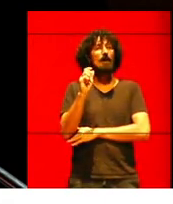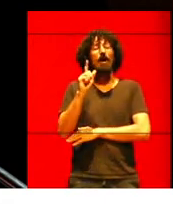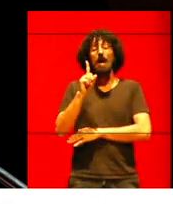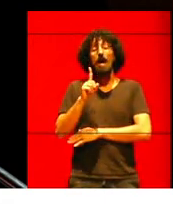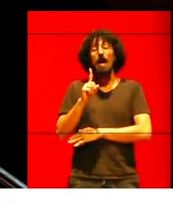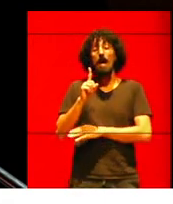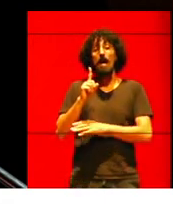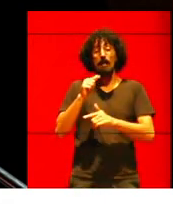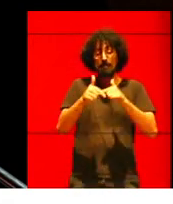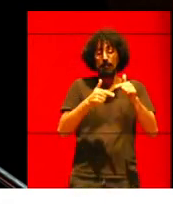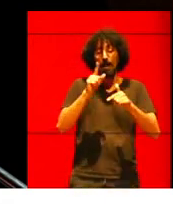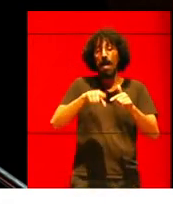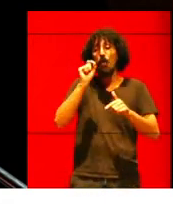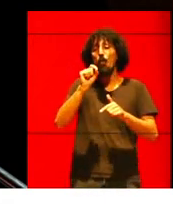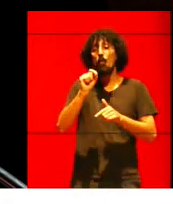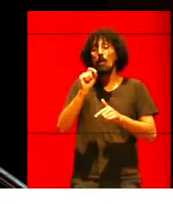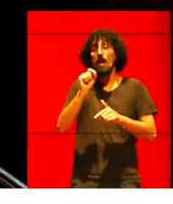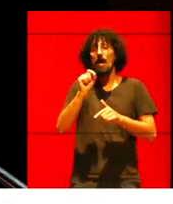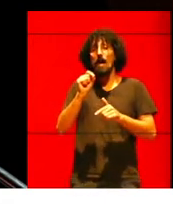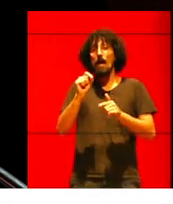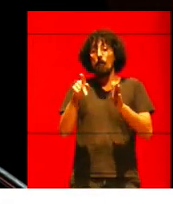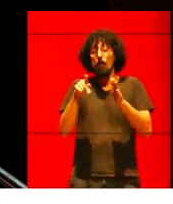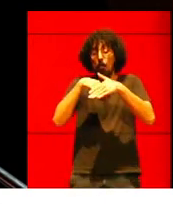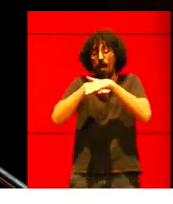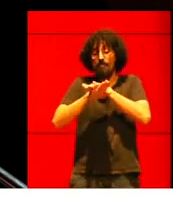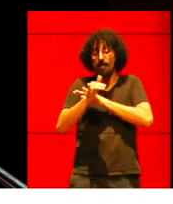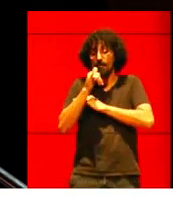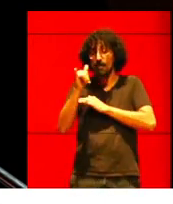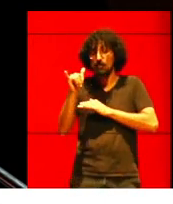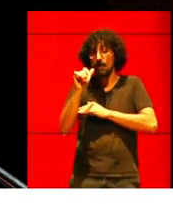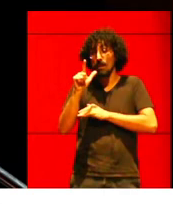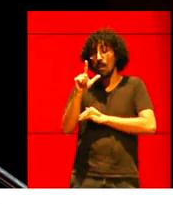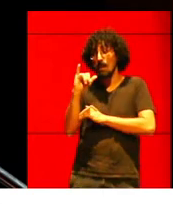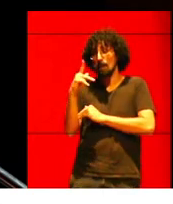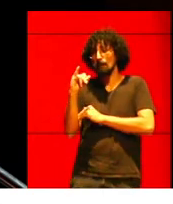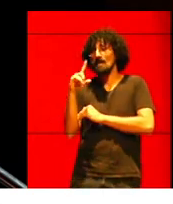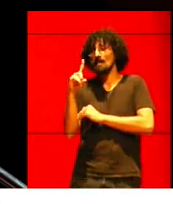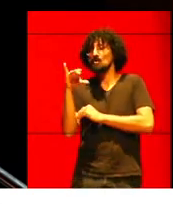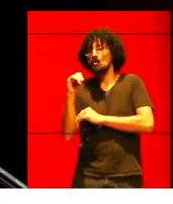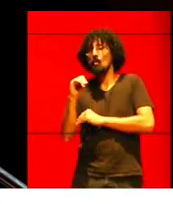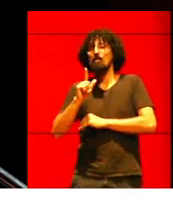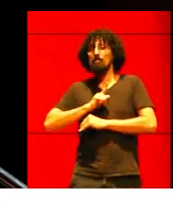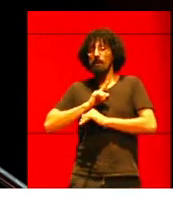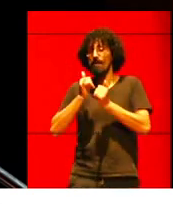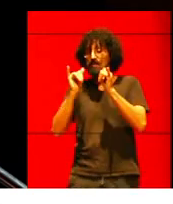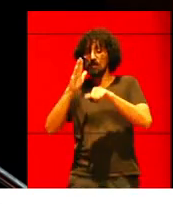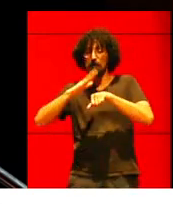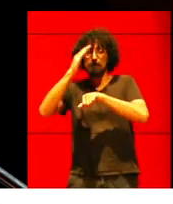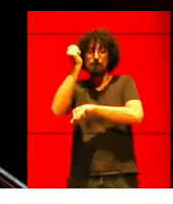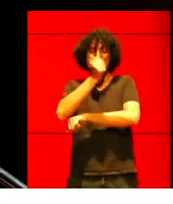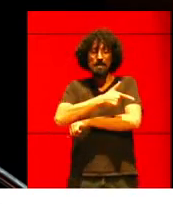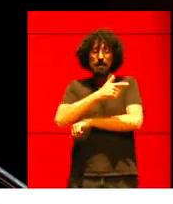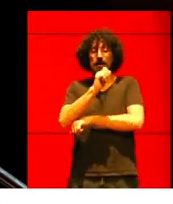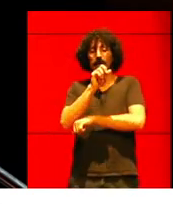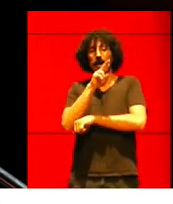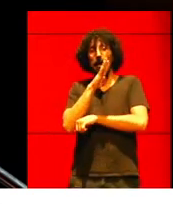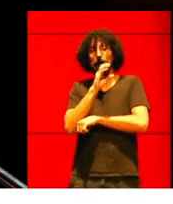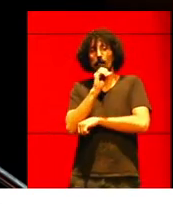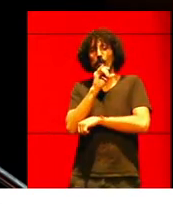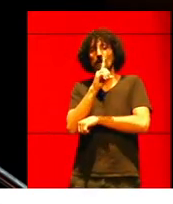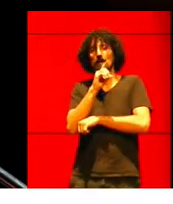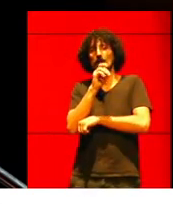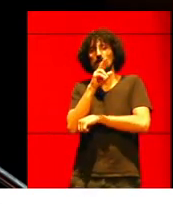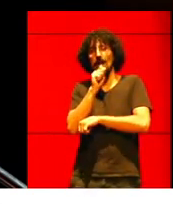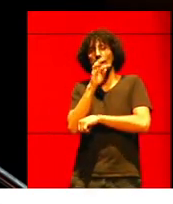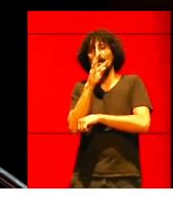energia, certo? E é uma energia maior do que os carboidratos, é a segunda via de fonte